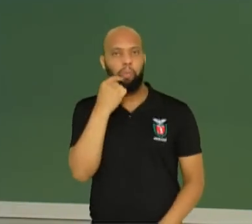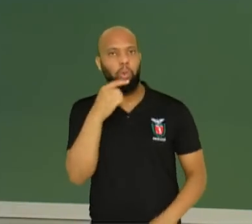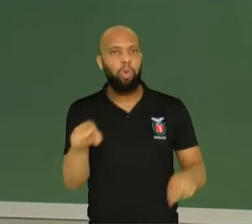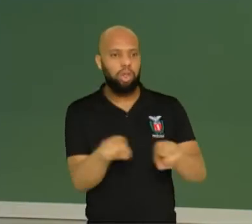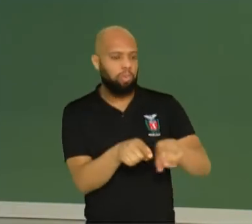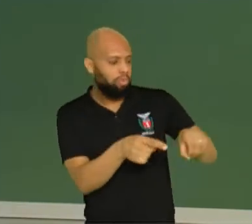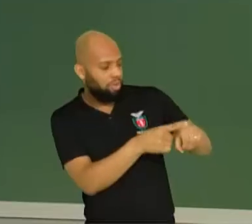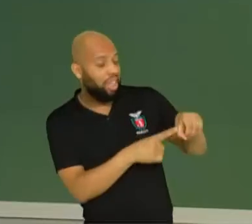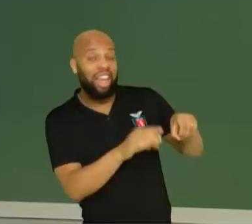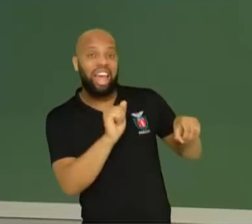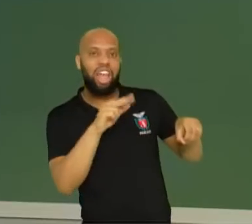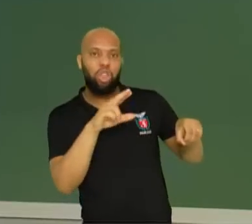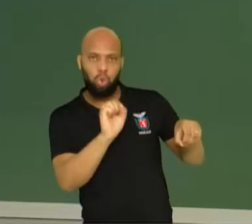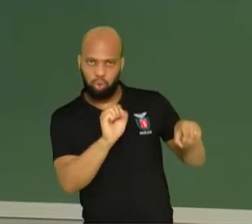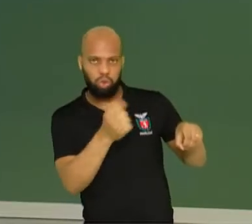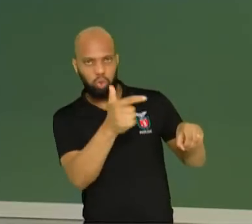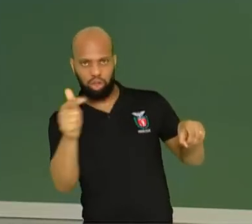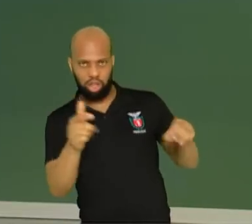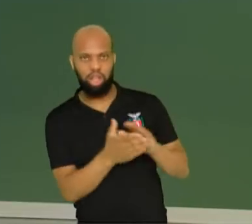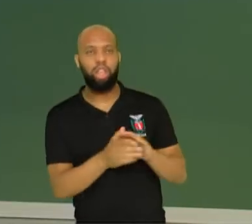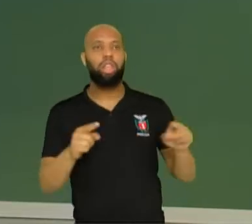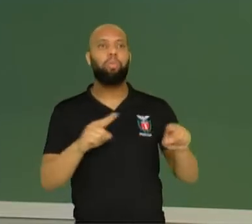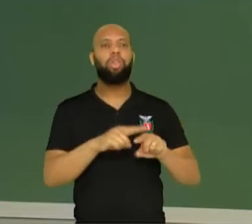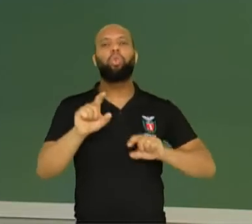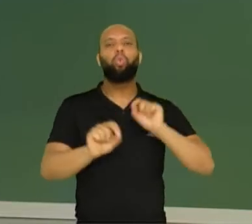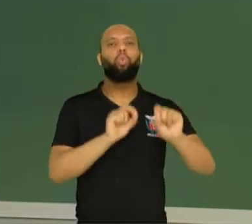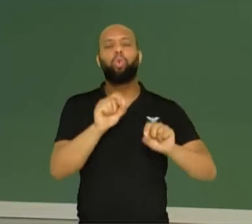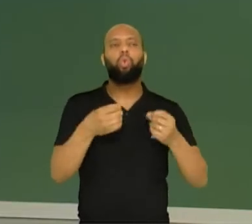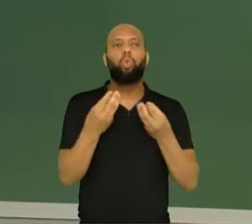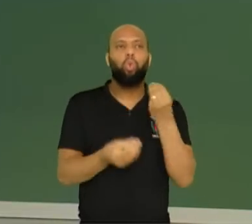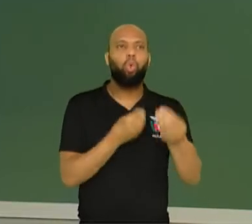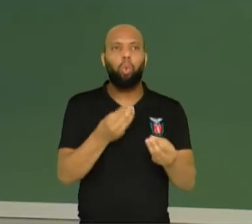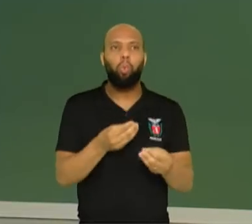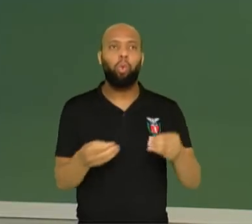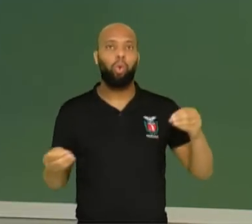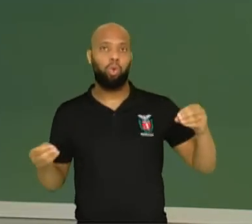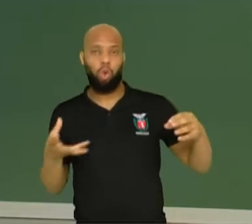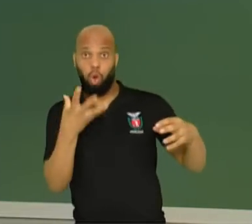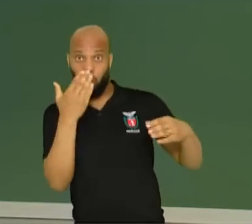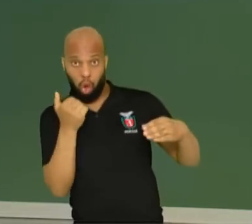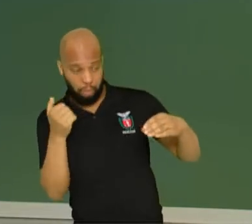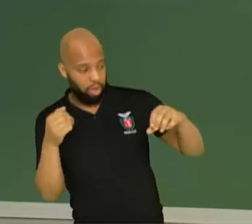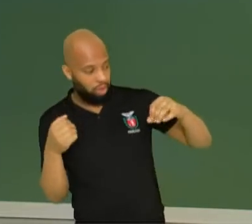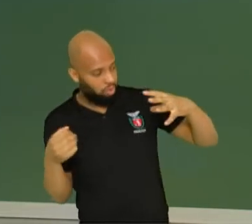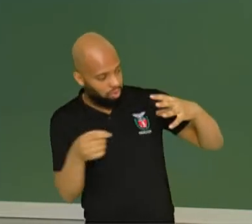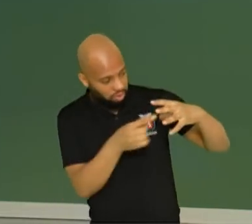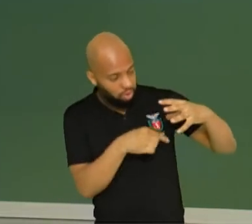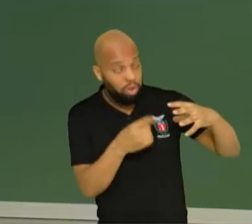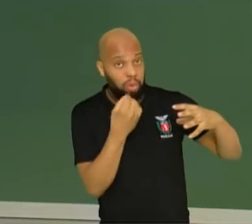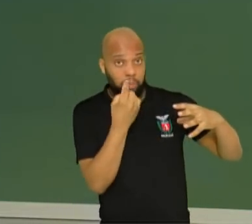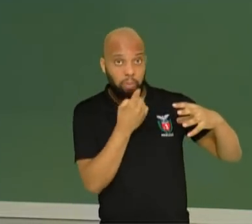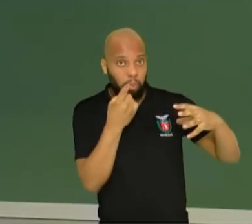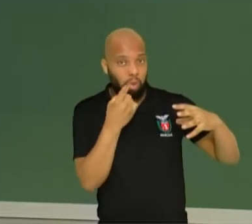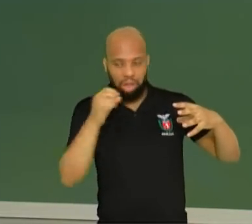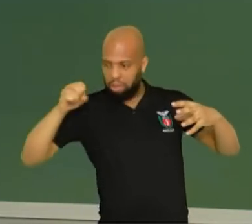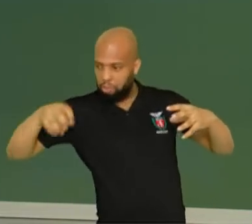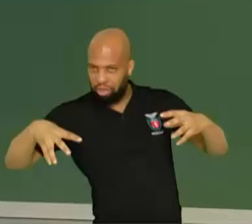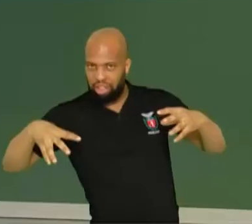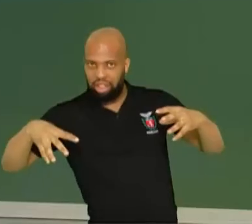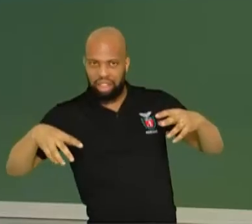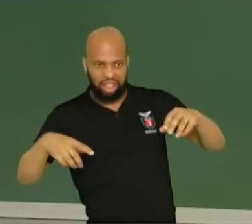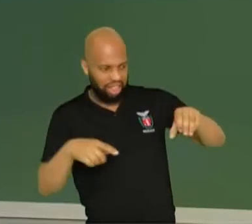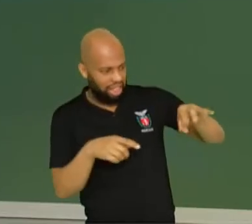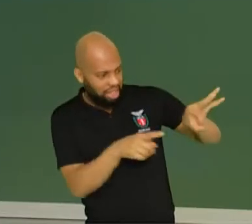ânus. Então tudo aquilo que ele for eliminar, ele vai eliminar pela mesma abertura que ele ingeriu, que é a boca. Então as partes